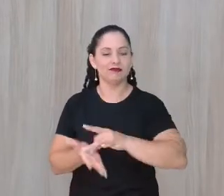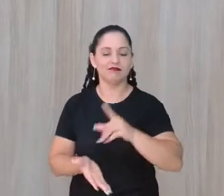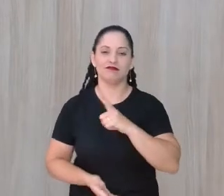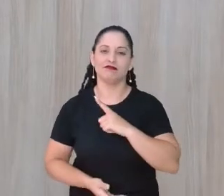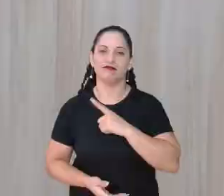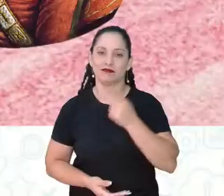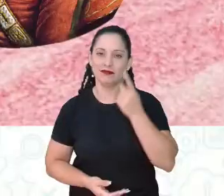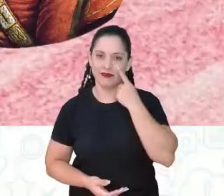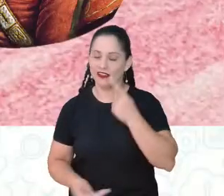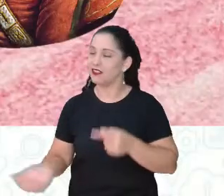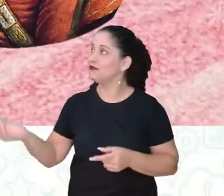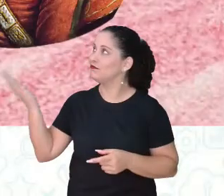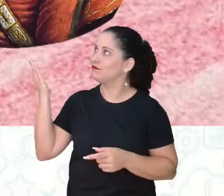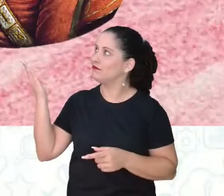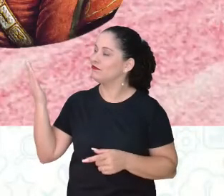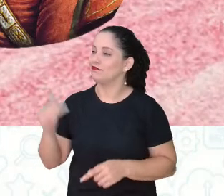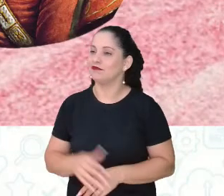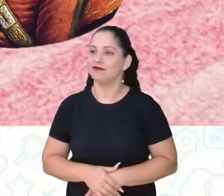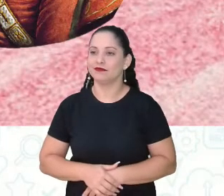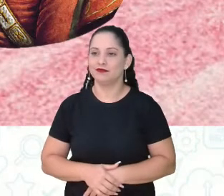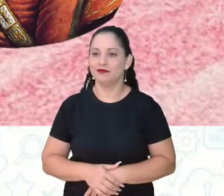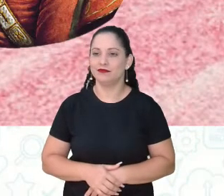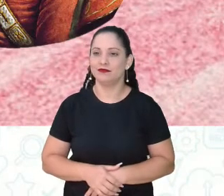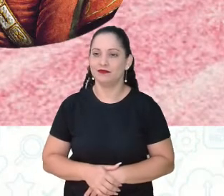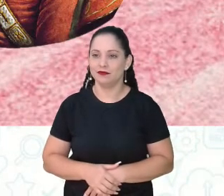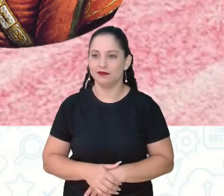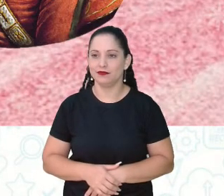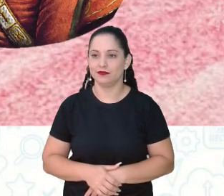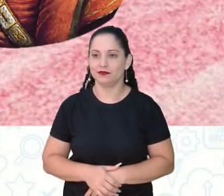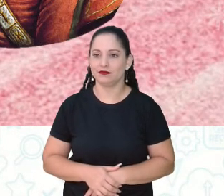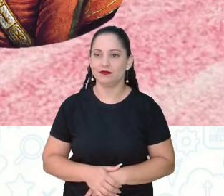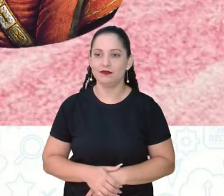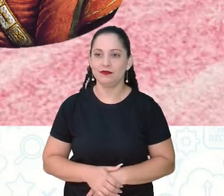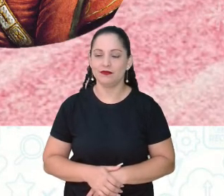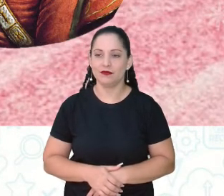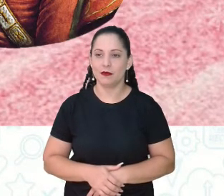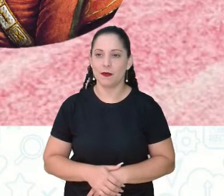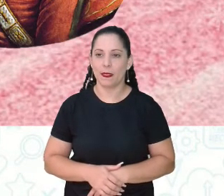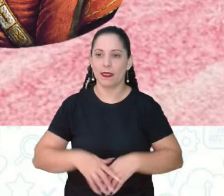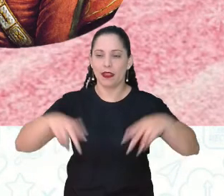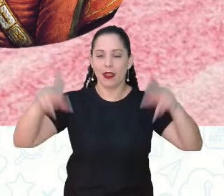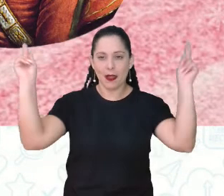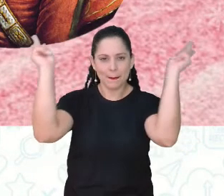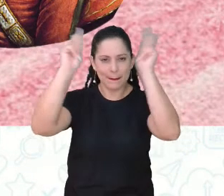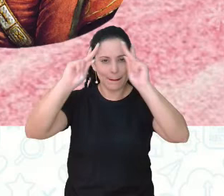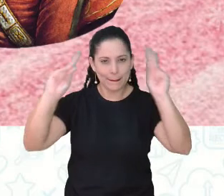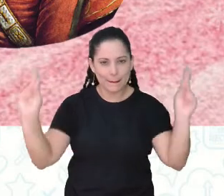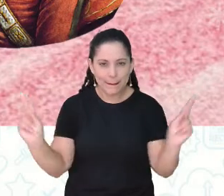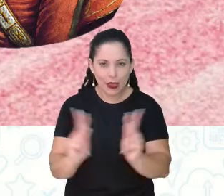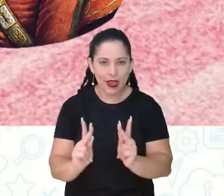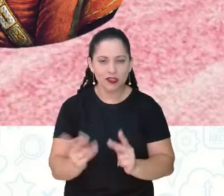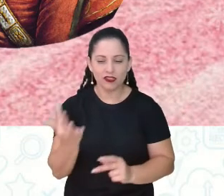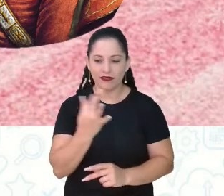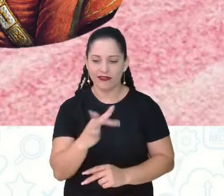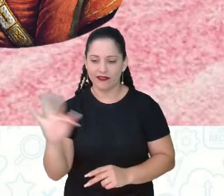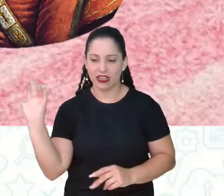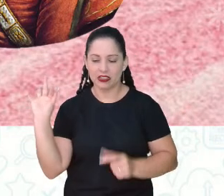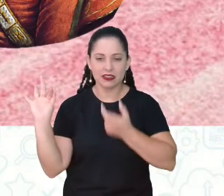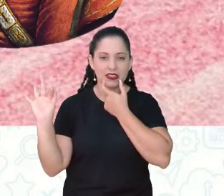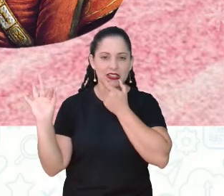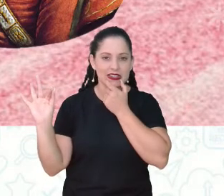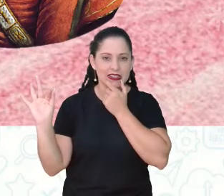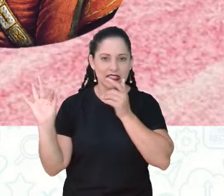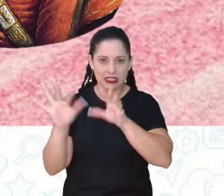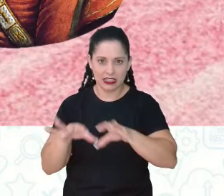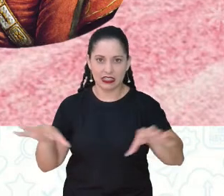na tela uma questão, olha, paz entre a França e a Inglaterra, certo? Ele precisava,